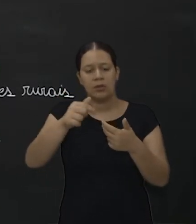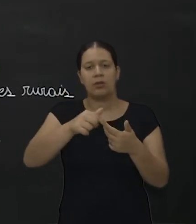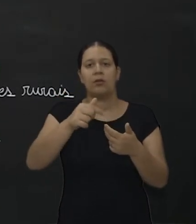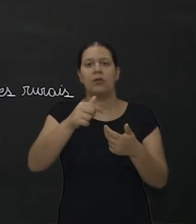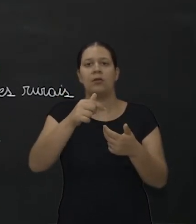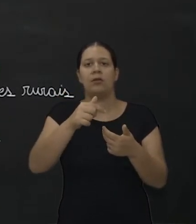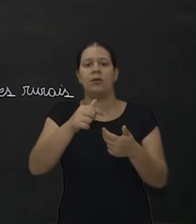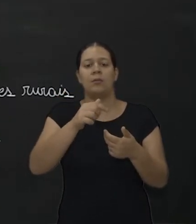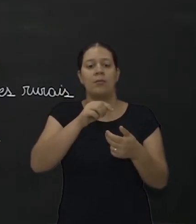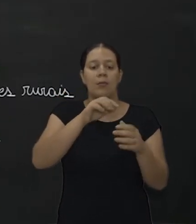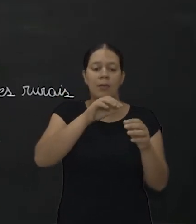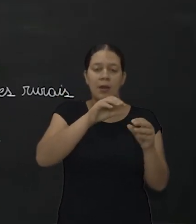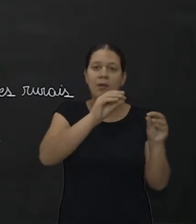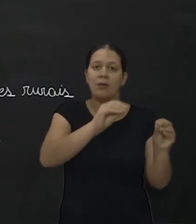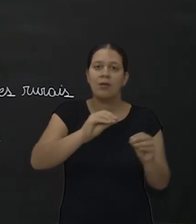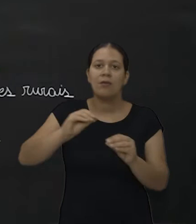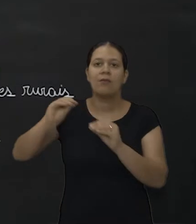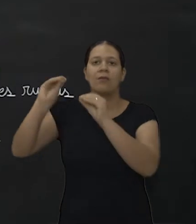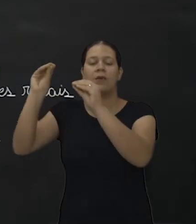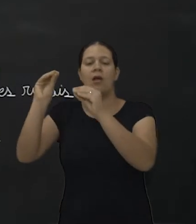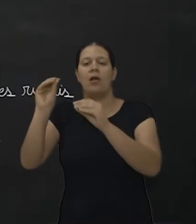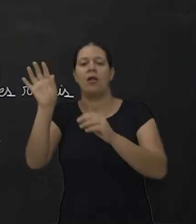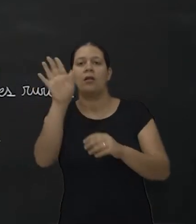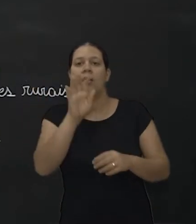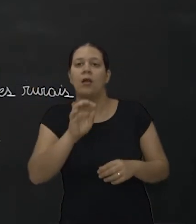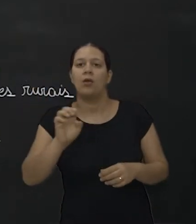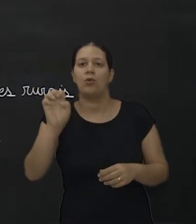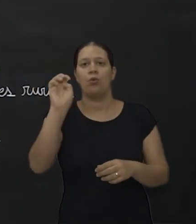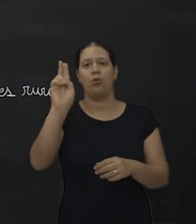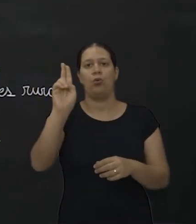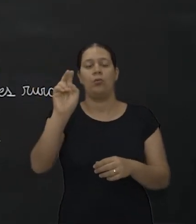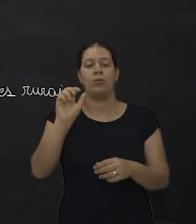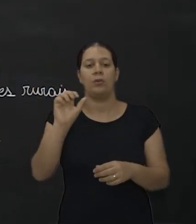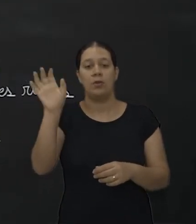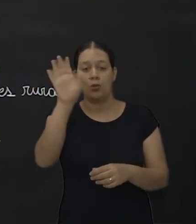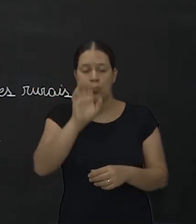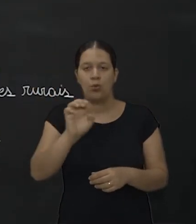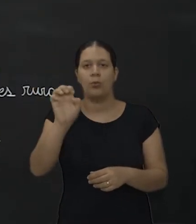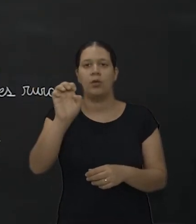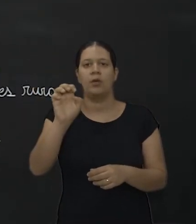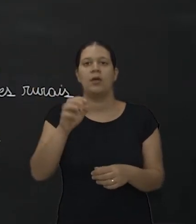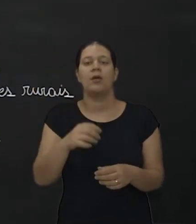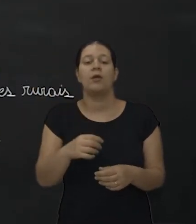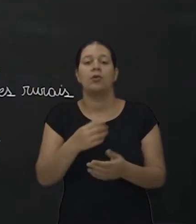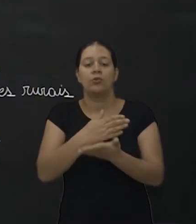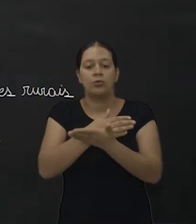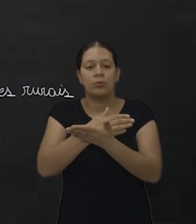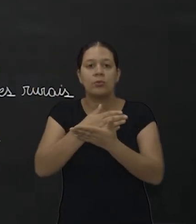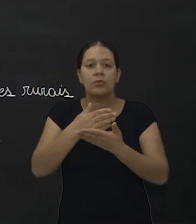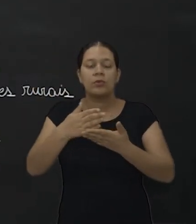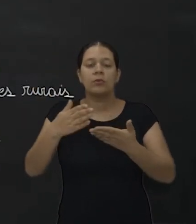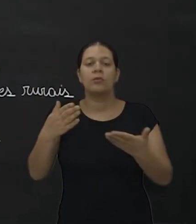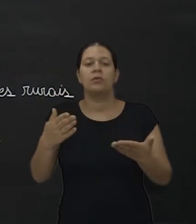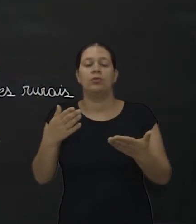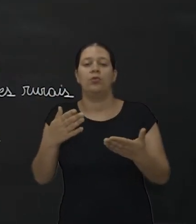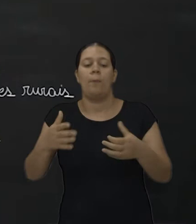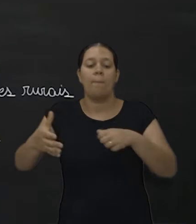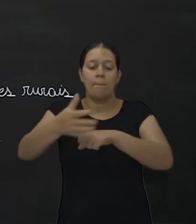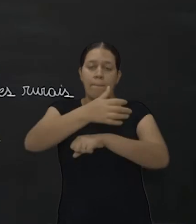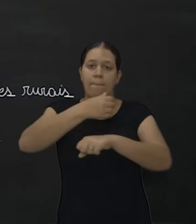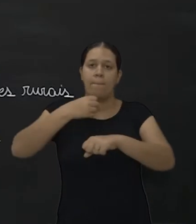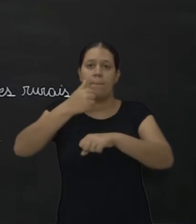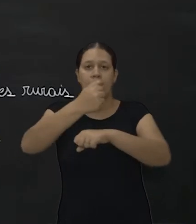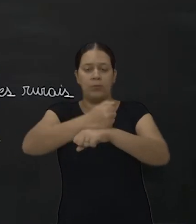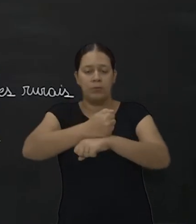na Europa. E isso de fato aconteceu. A gente sabe que durante o período pré-colonial e nos primeiros anos da colonização,